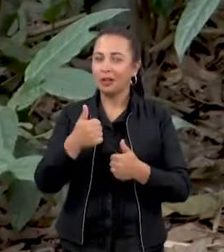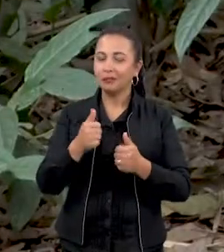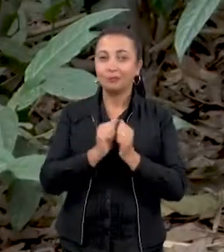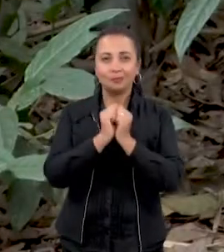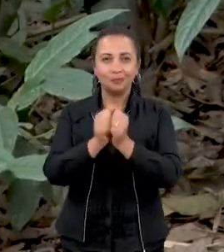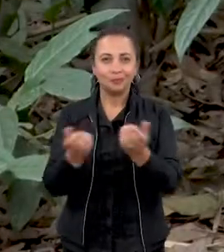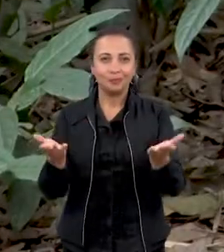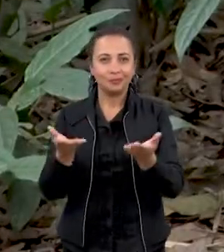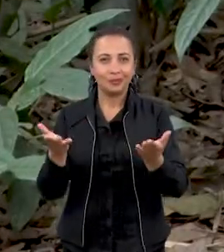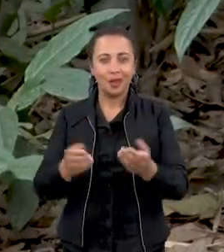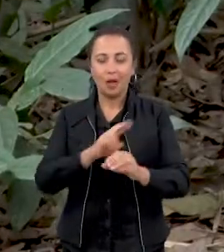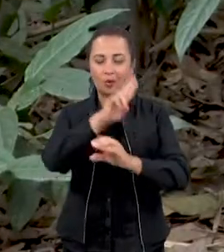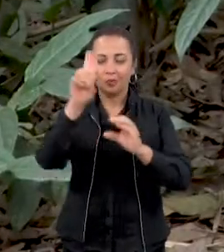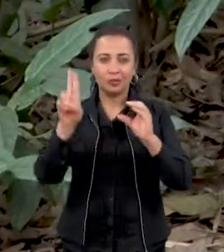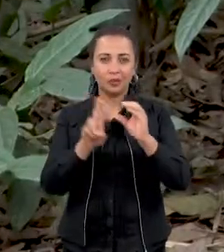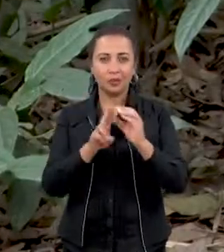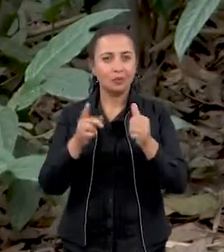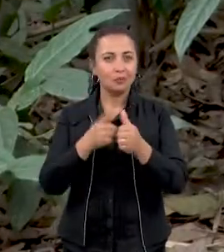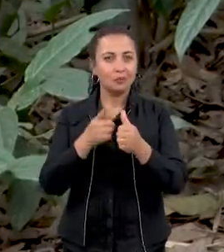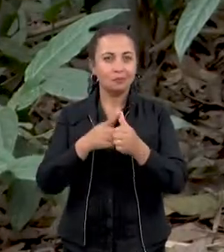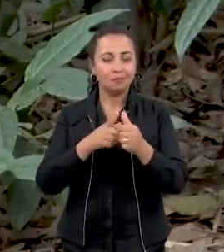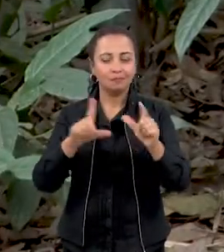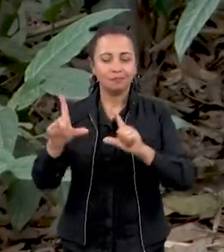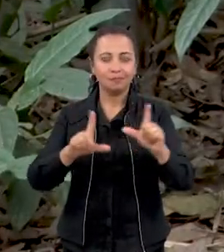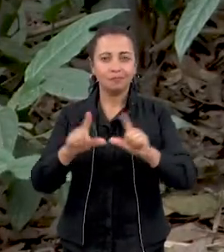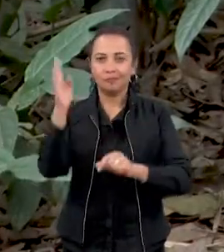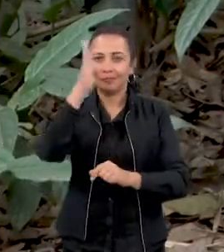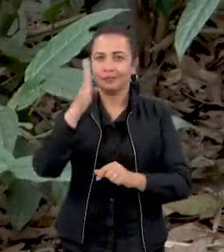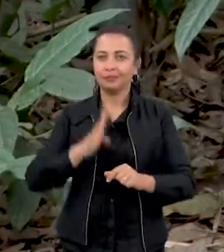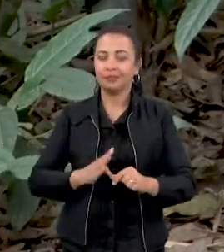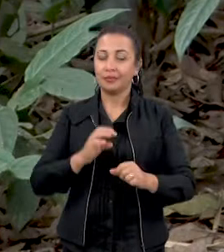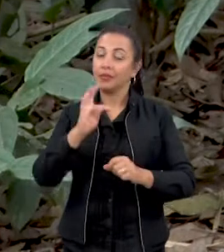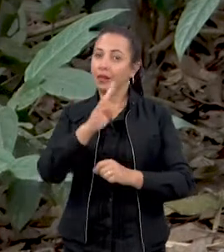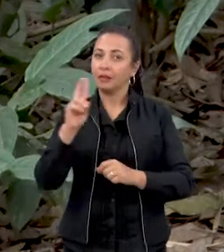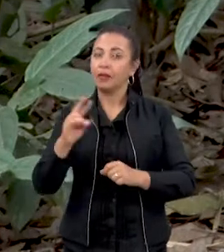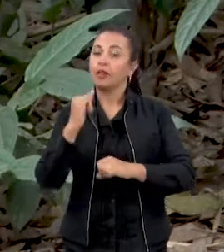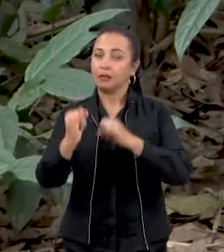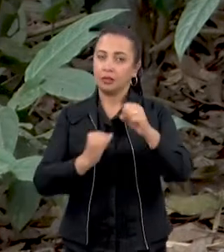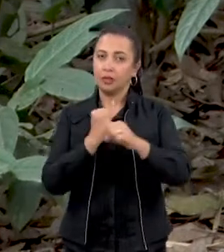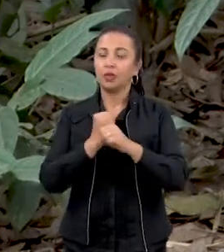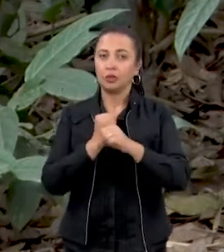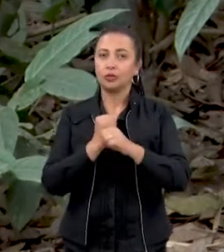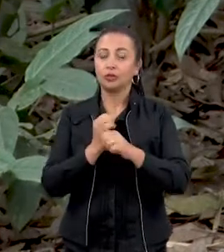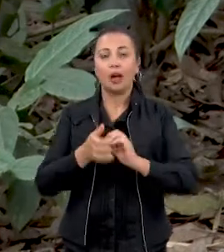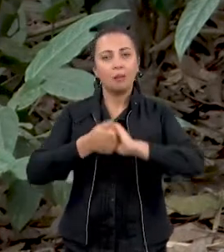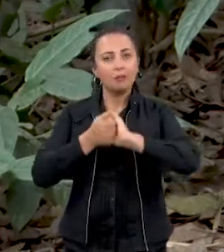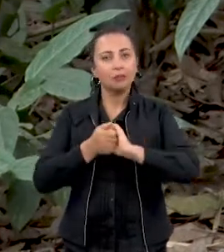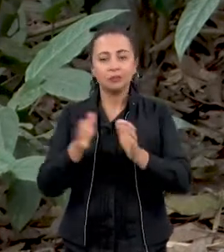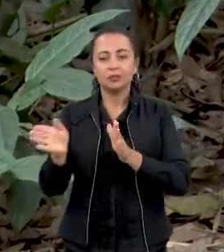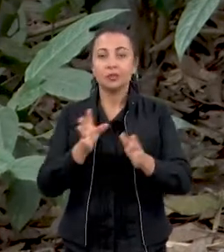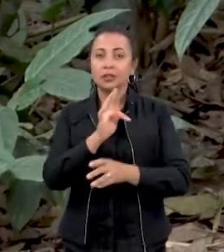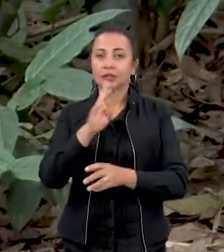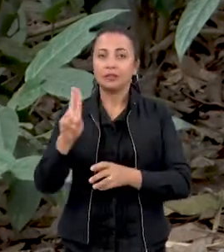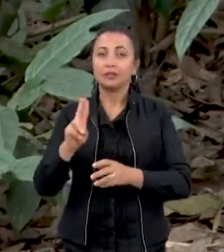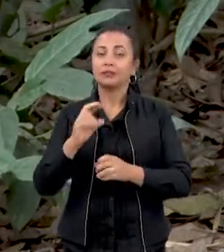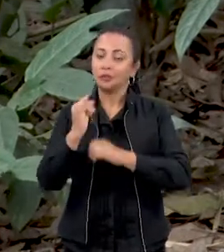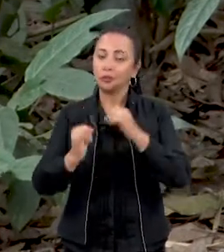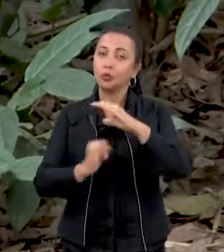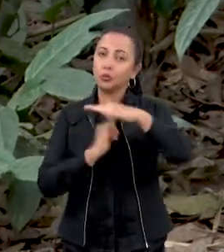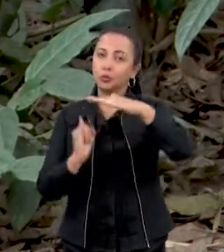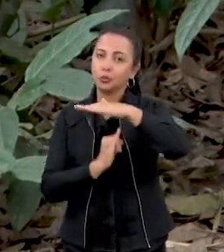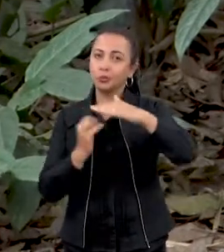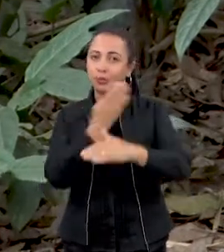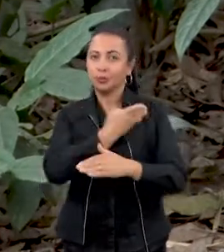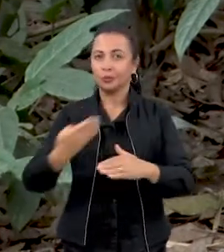Olá, tudo bem? Acompanhe agora mais um Universiência, o primeiro programa brasileiro de TV e internet, que é uma parceria entre